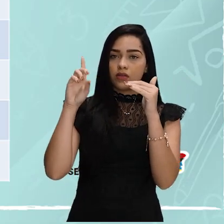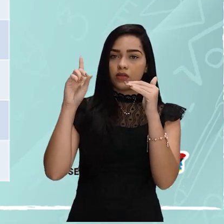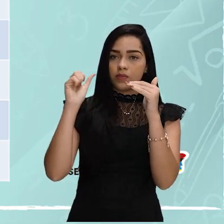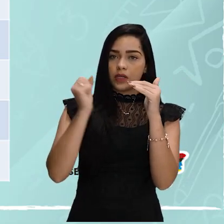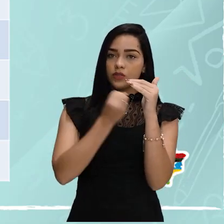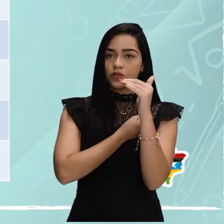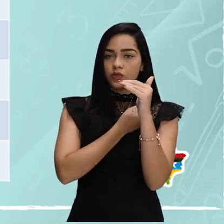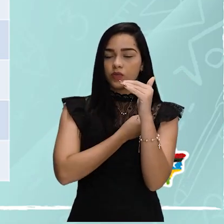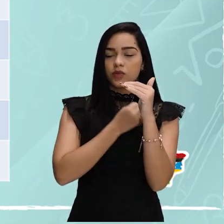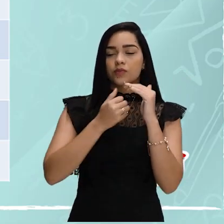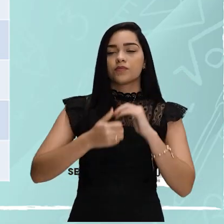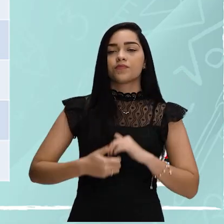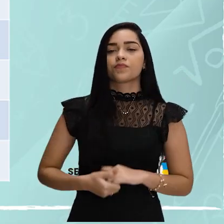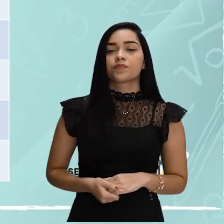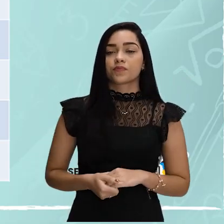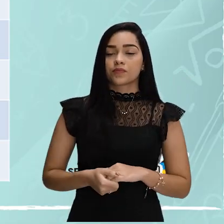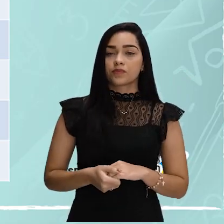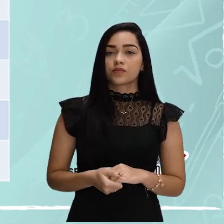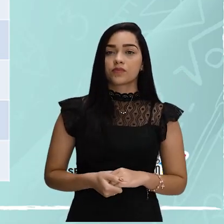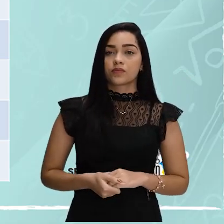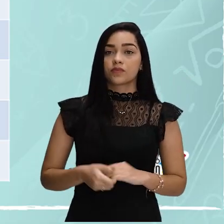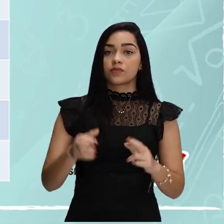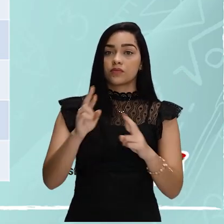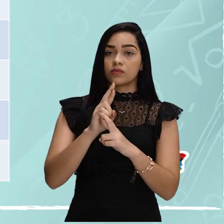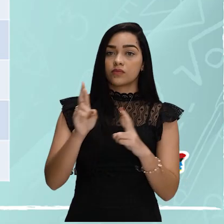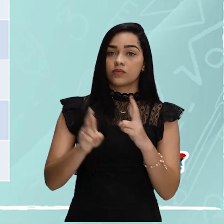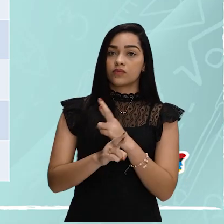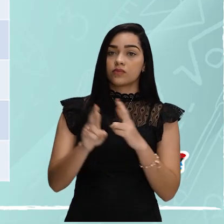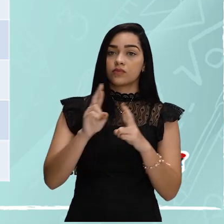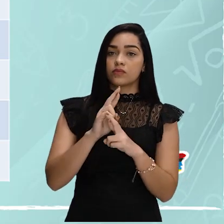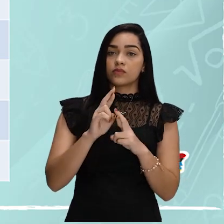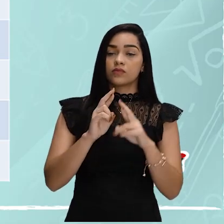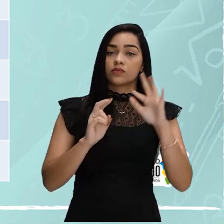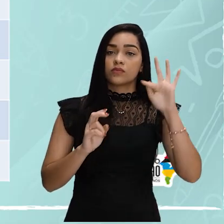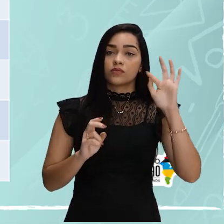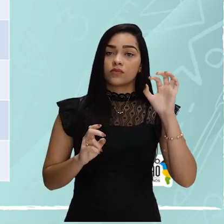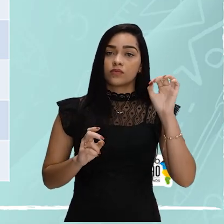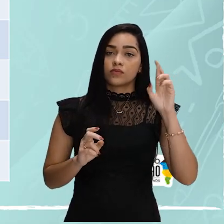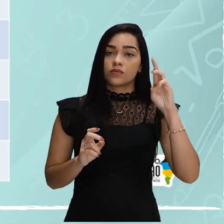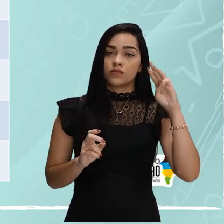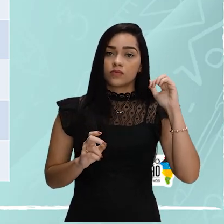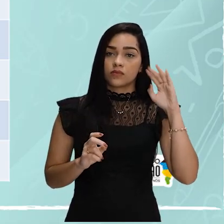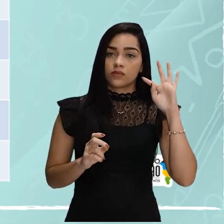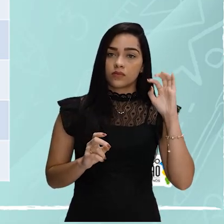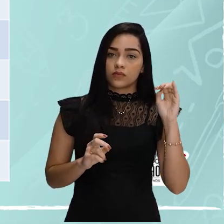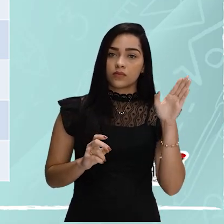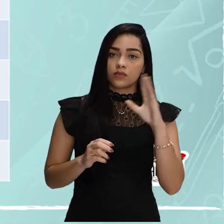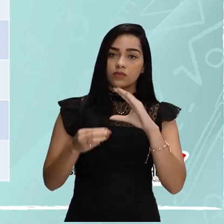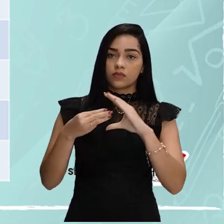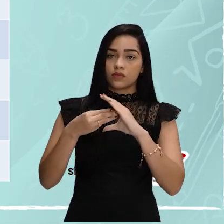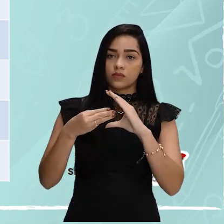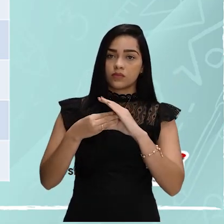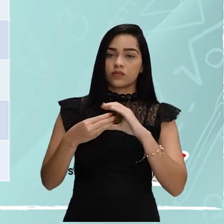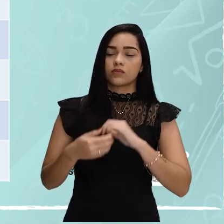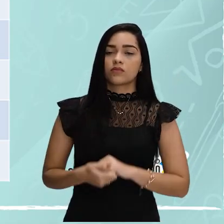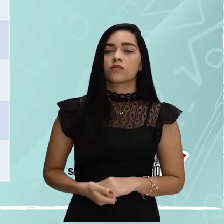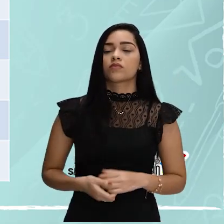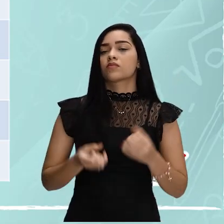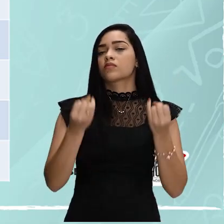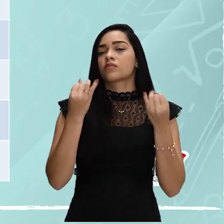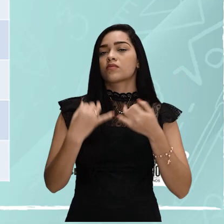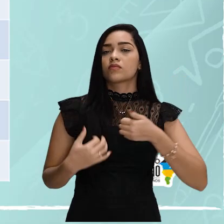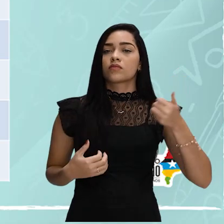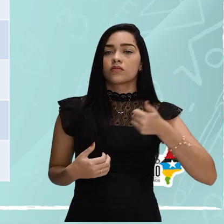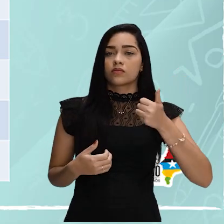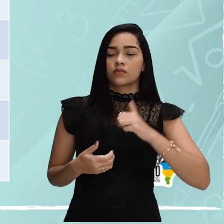né? E com relação ao formato da célula que forma o tecido. Vamos falar do primeiro